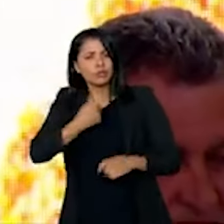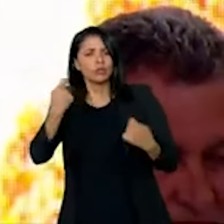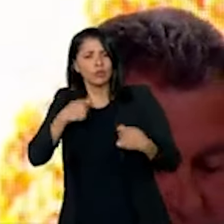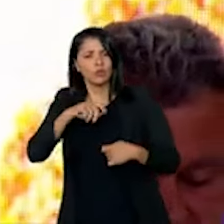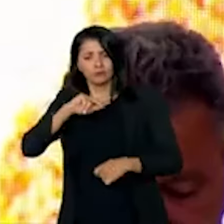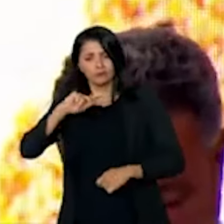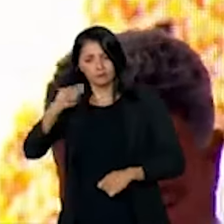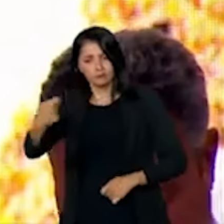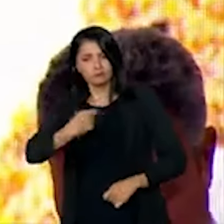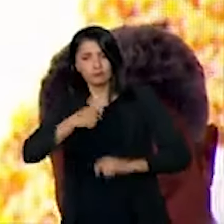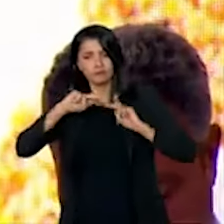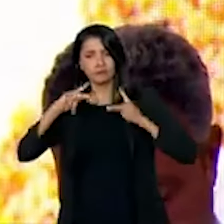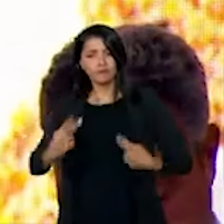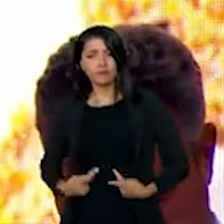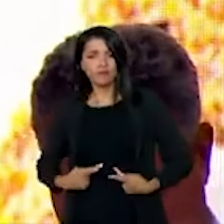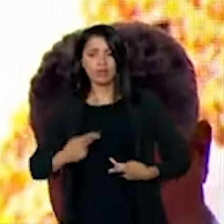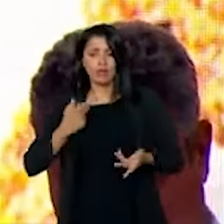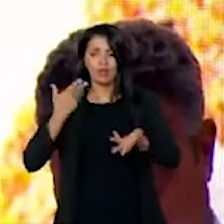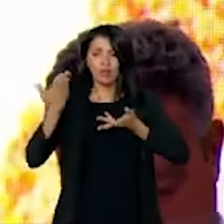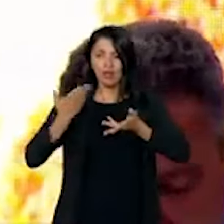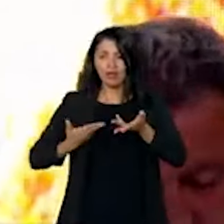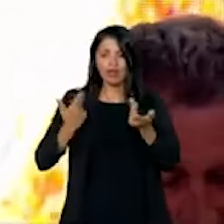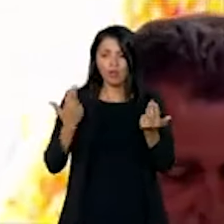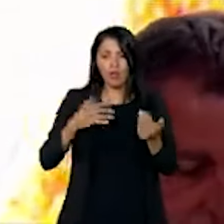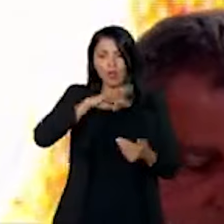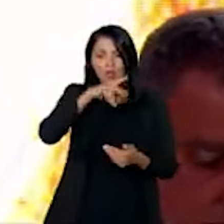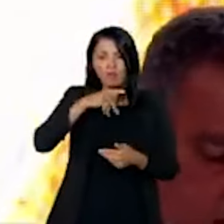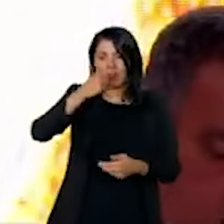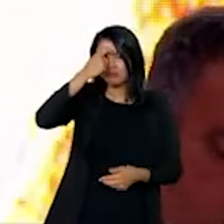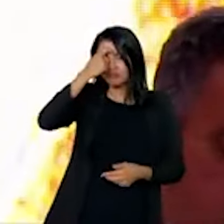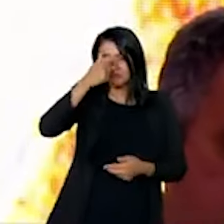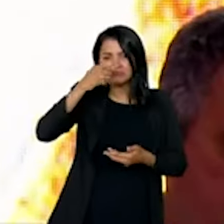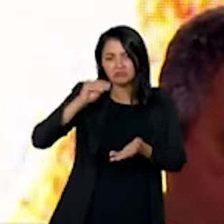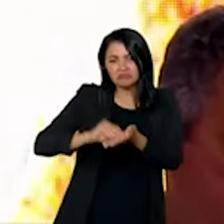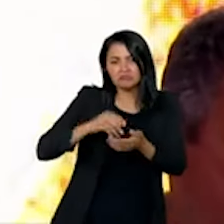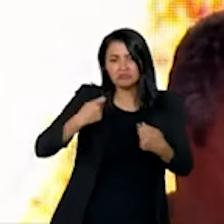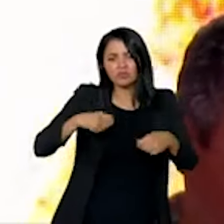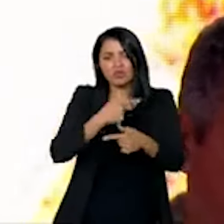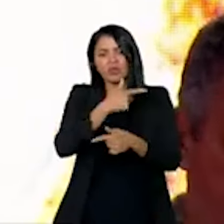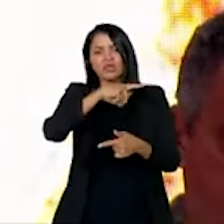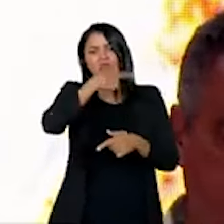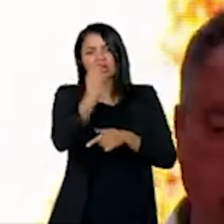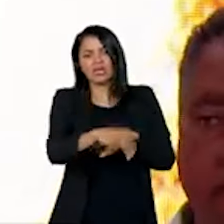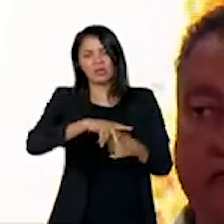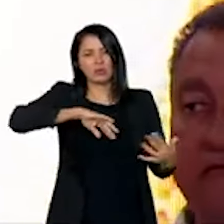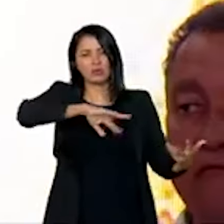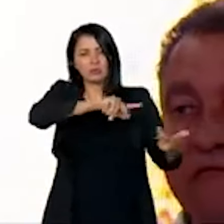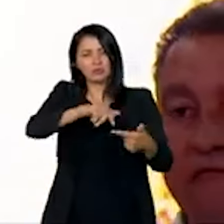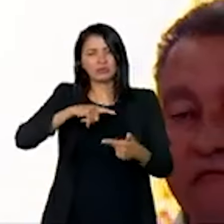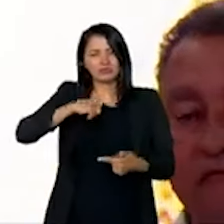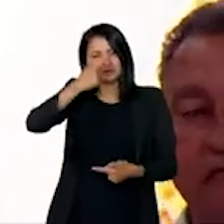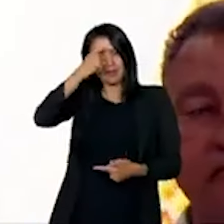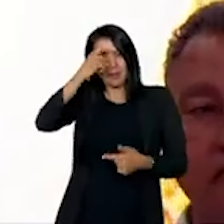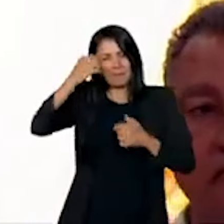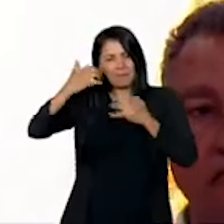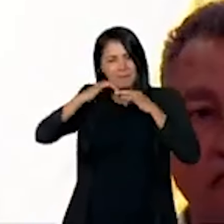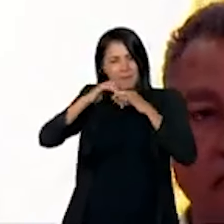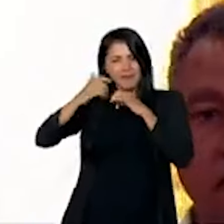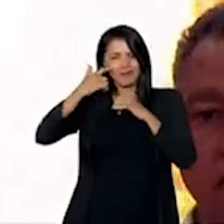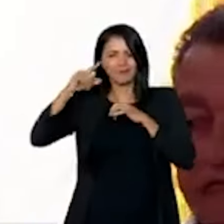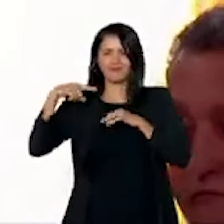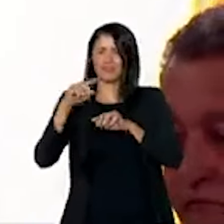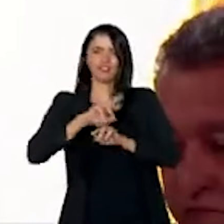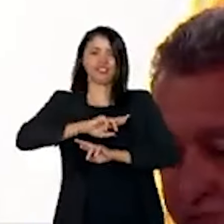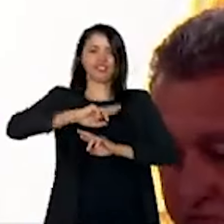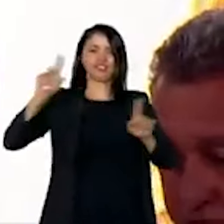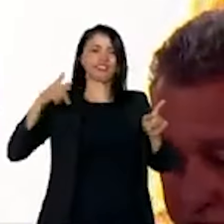seres humanos, que somos tratados como os animais racionais do planeta Terra, somos irracionais, porque nós somos o